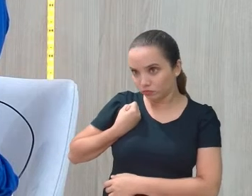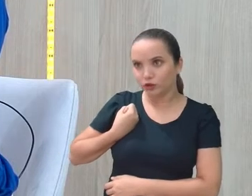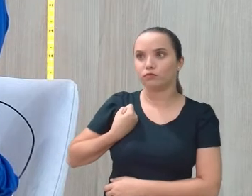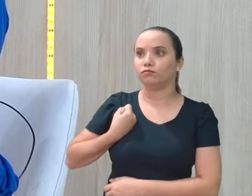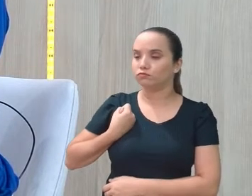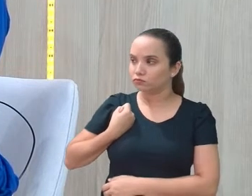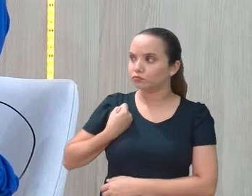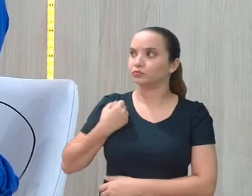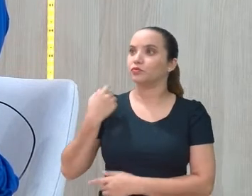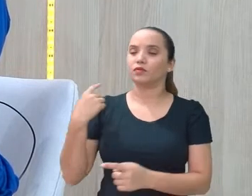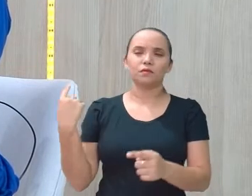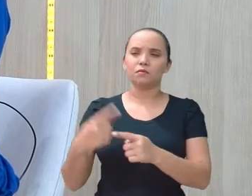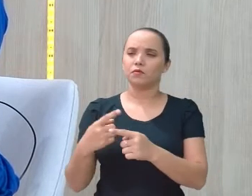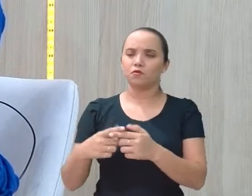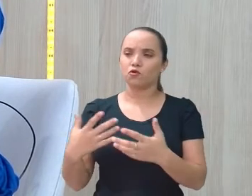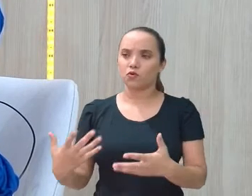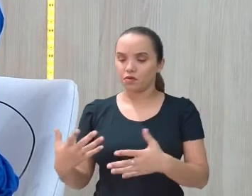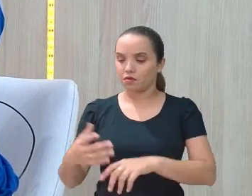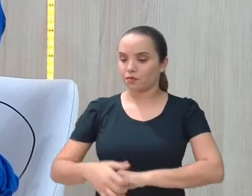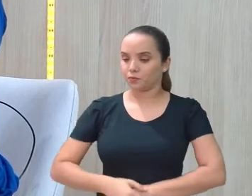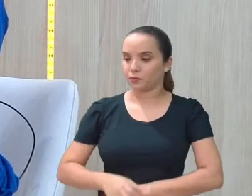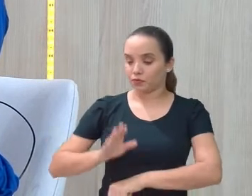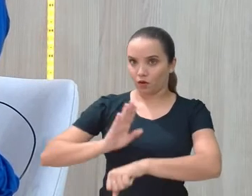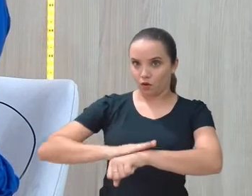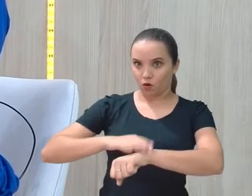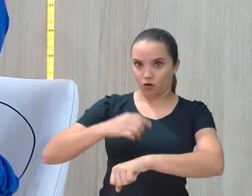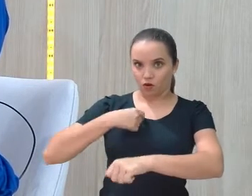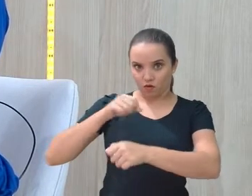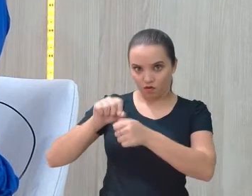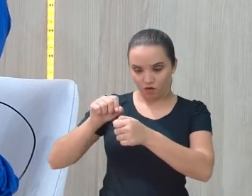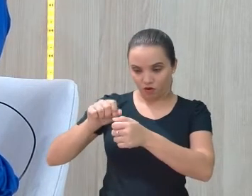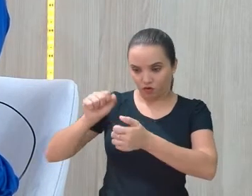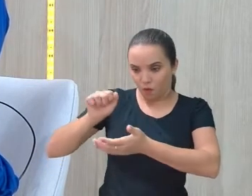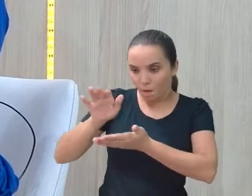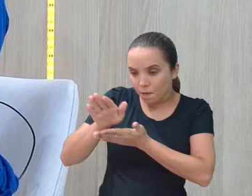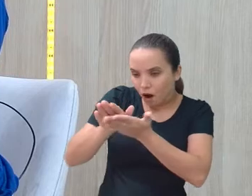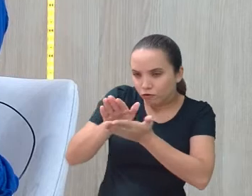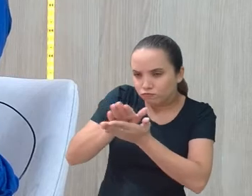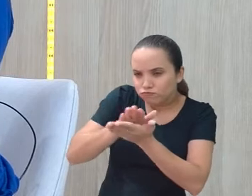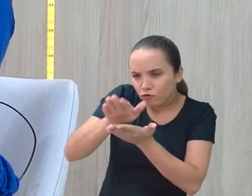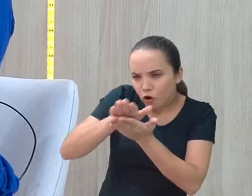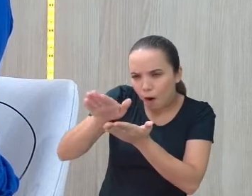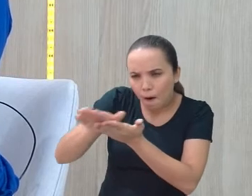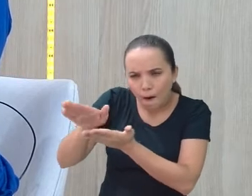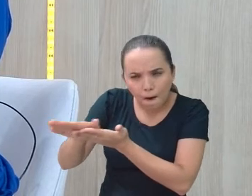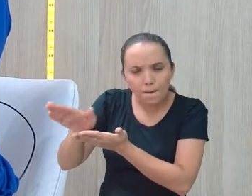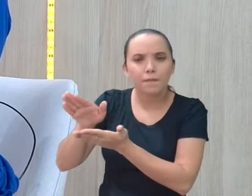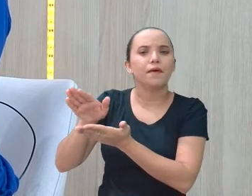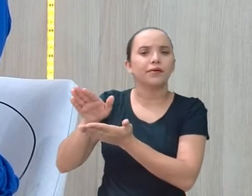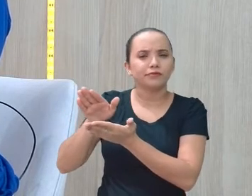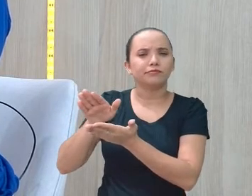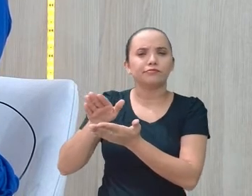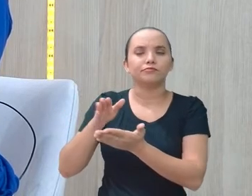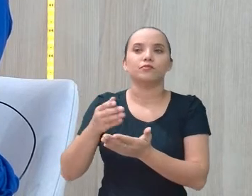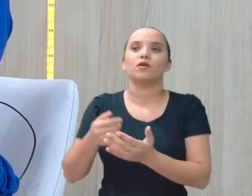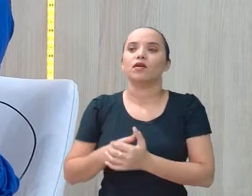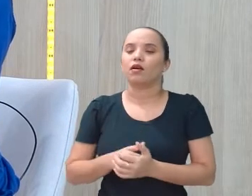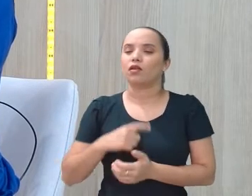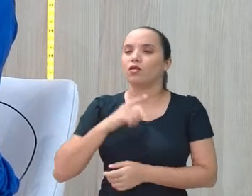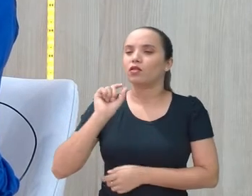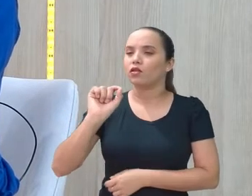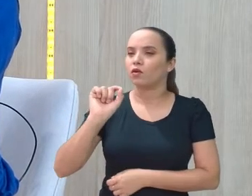tá? Porque quando eu faço uma cópia, se eu tiro dessa cópia, eu